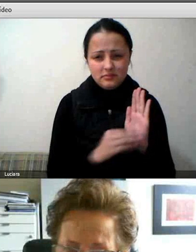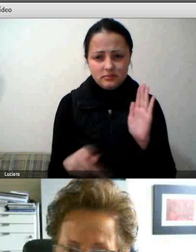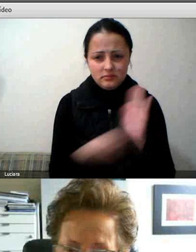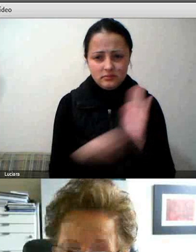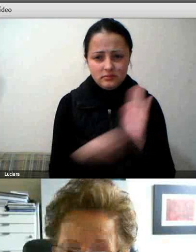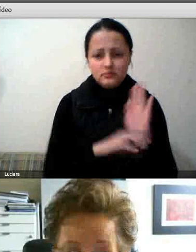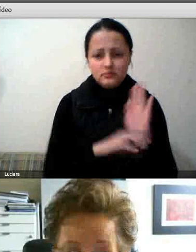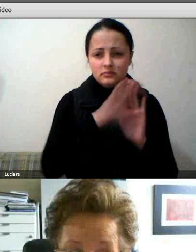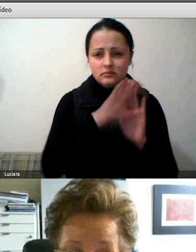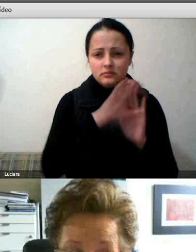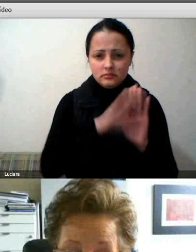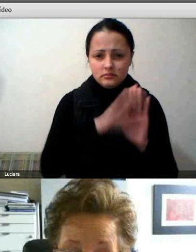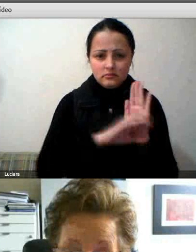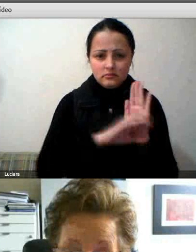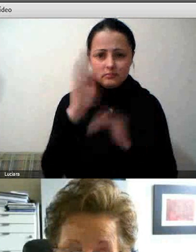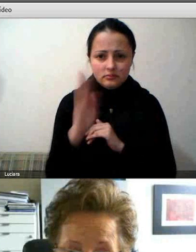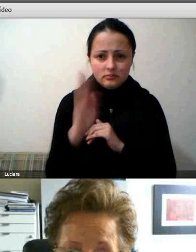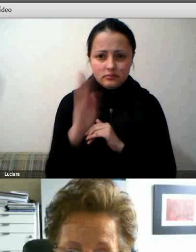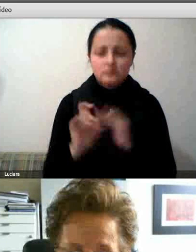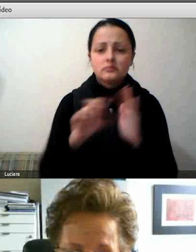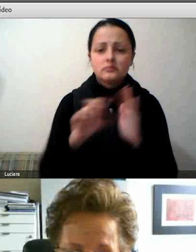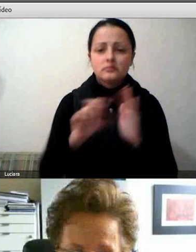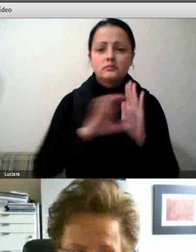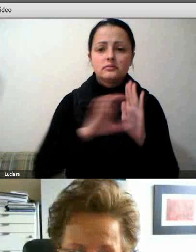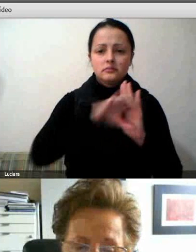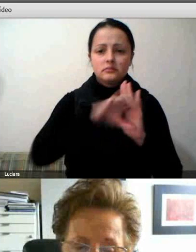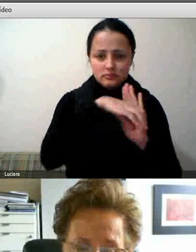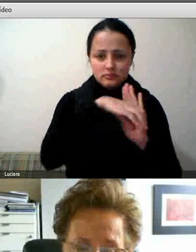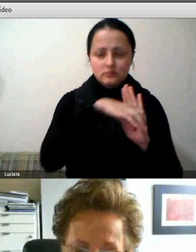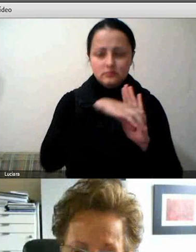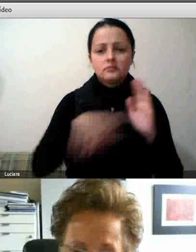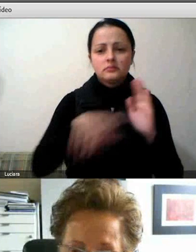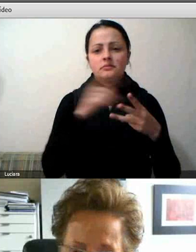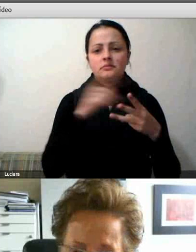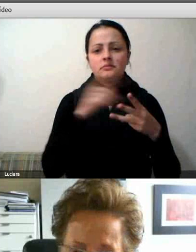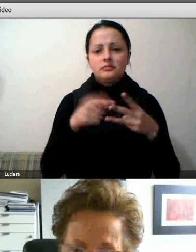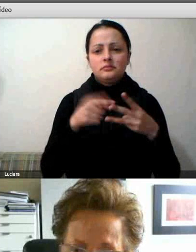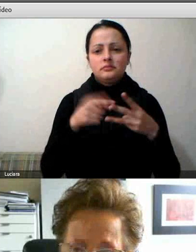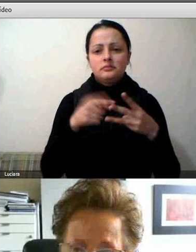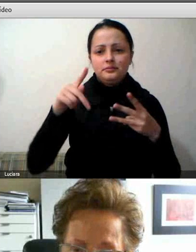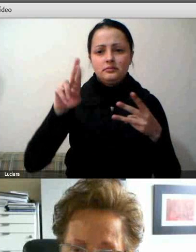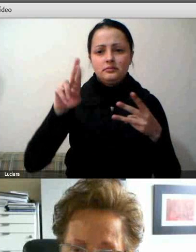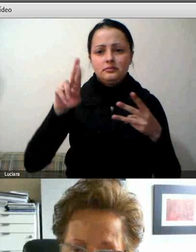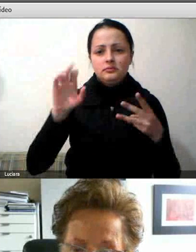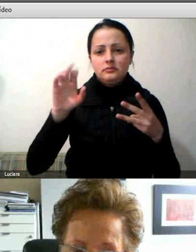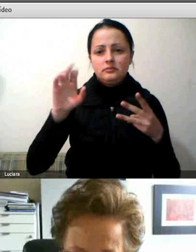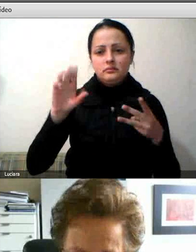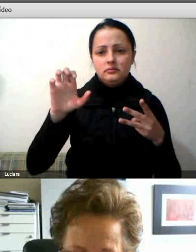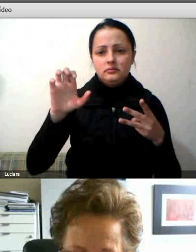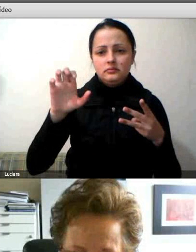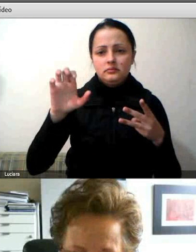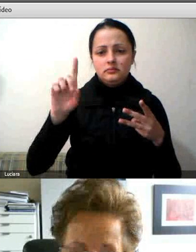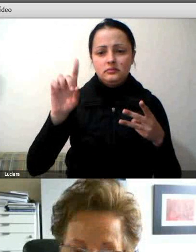entidades educacionais, o que, que diz ali? Diz, os conteúdos do currículo no Brasil são